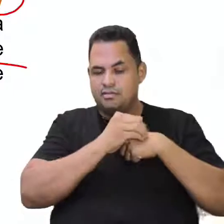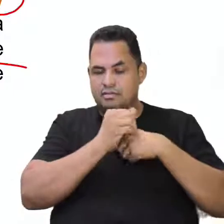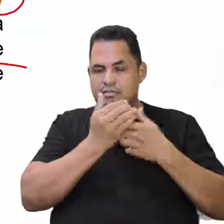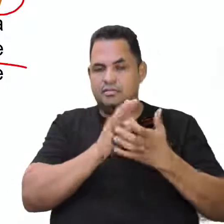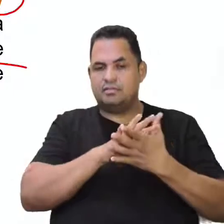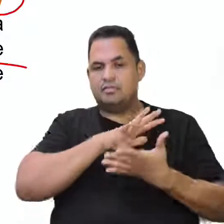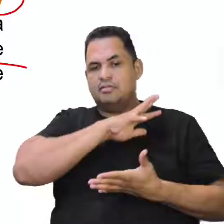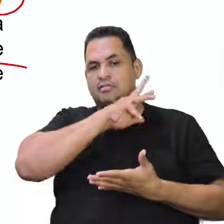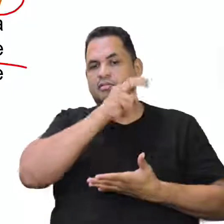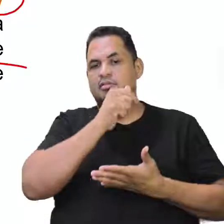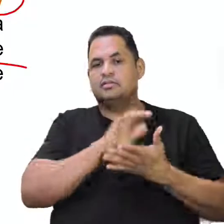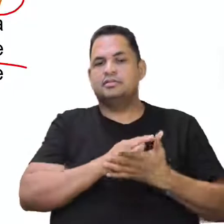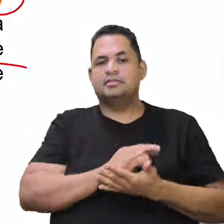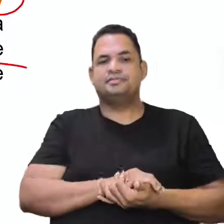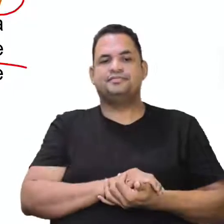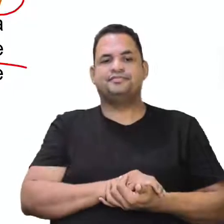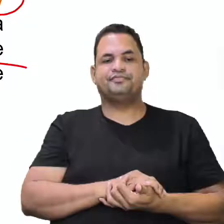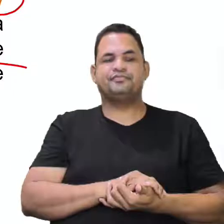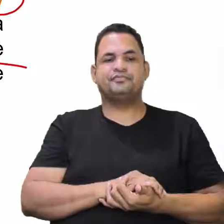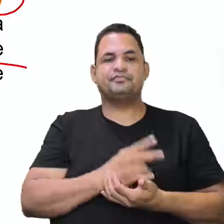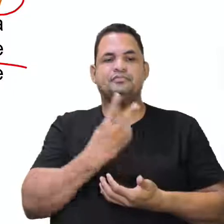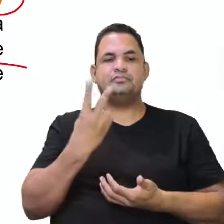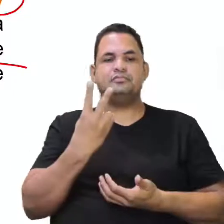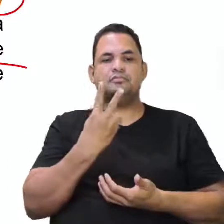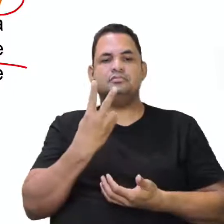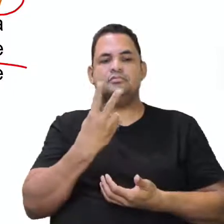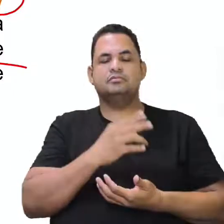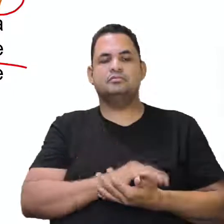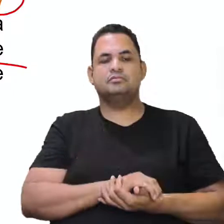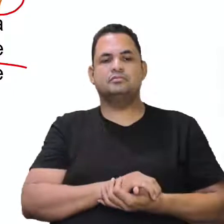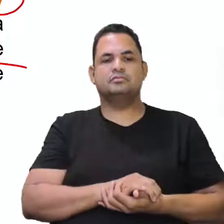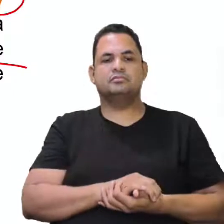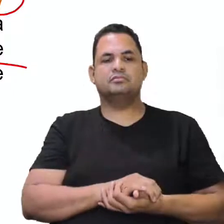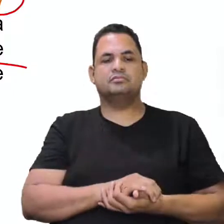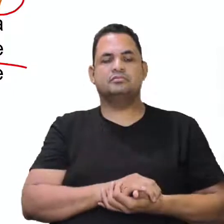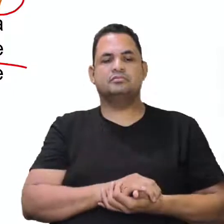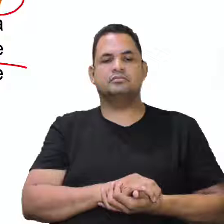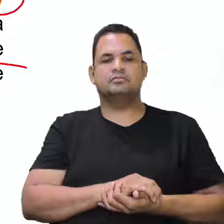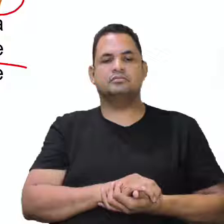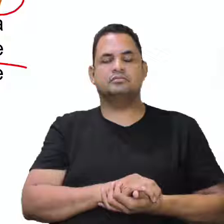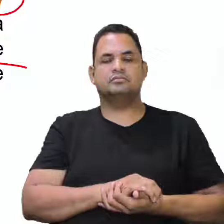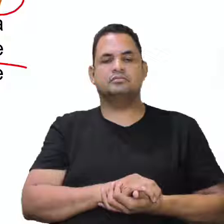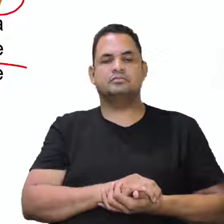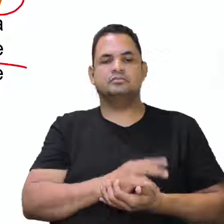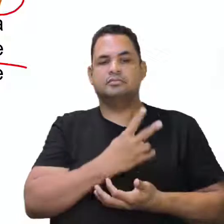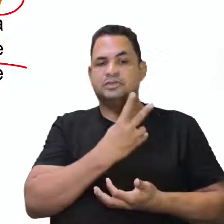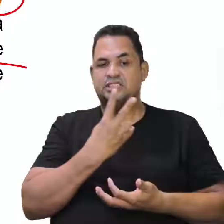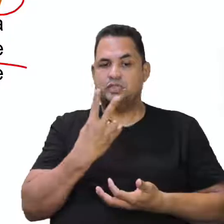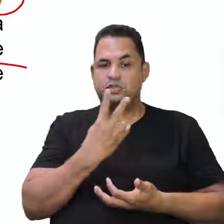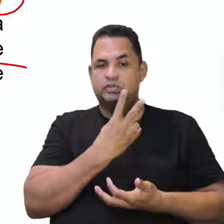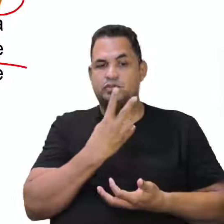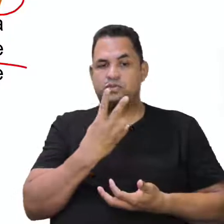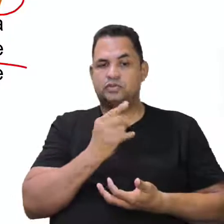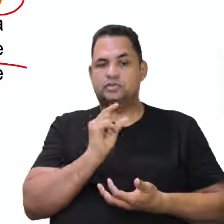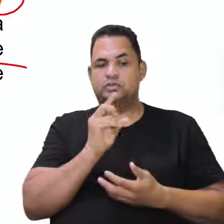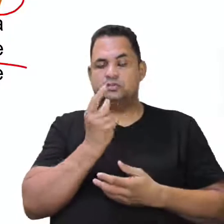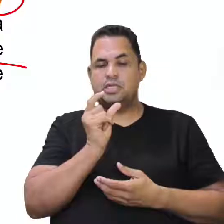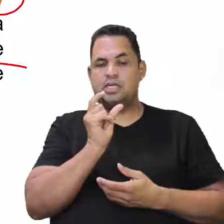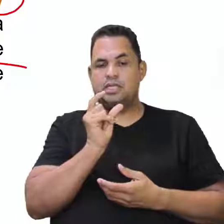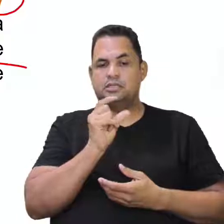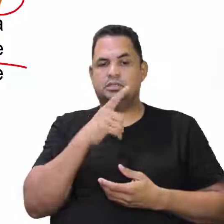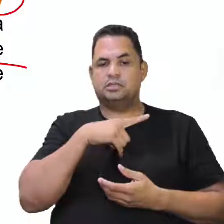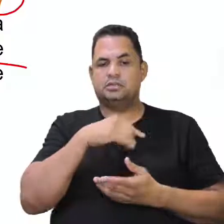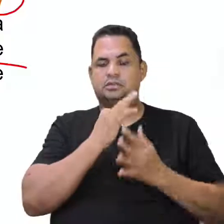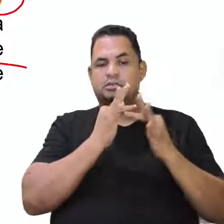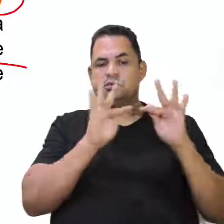nosso último. Presta atenção, duas alternativas, every e any. E aí eu tenho